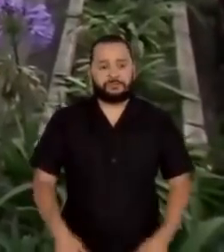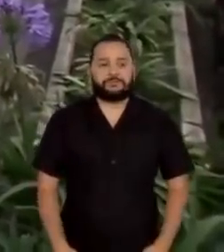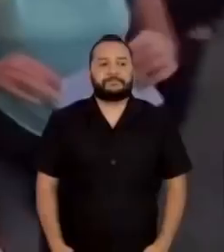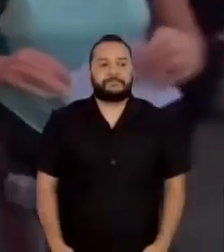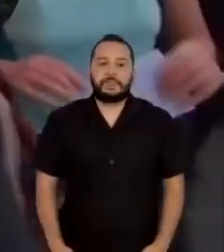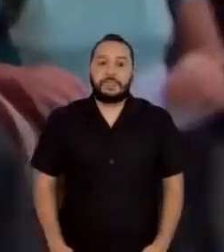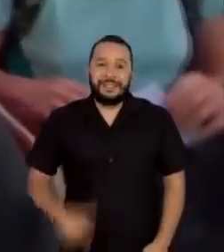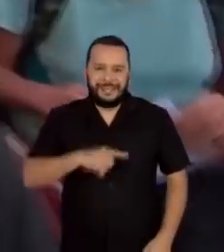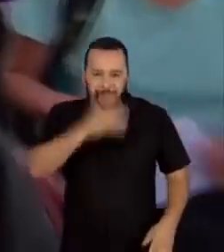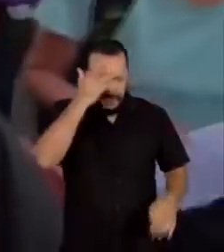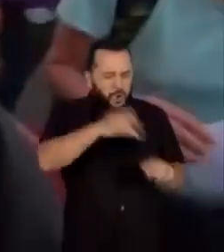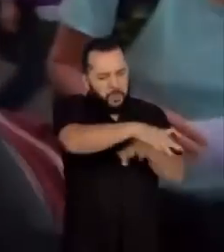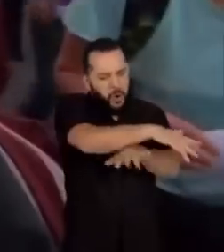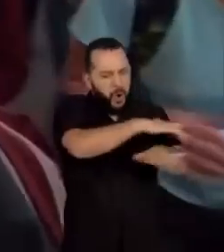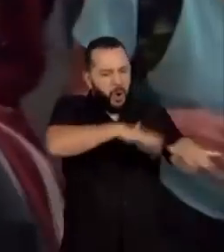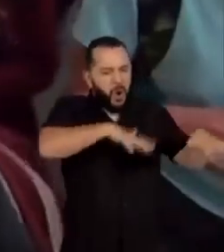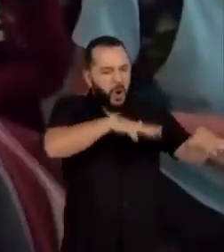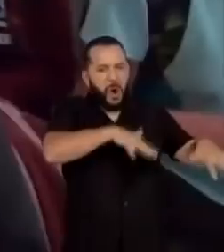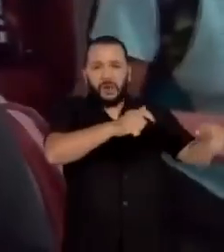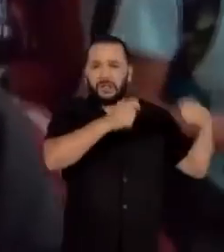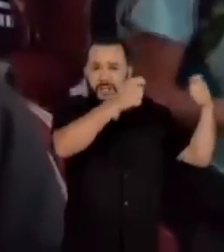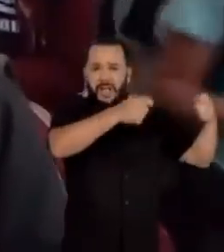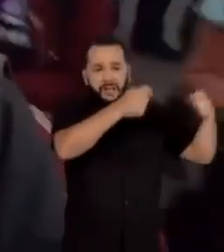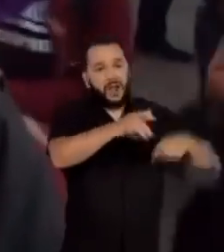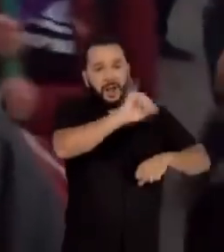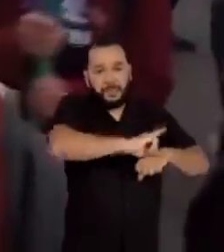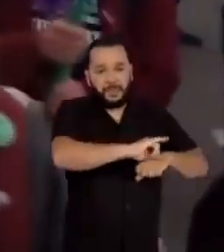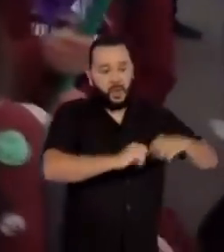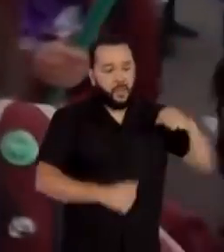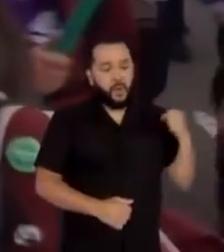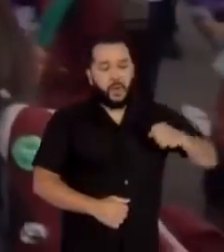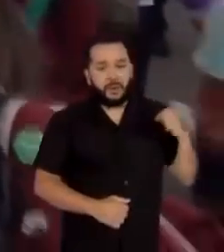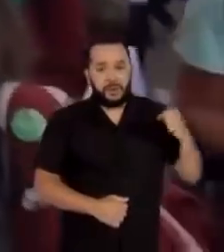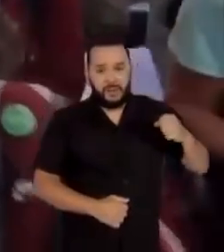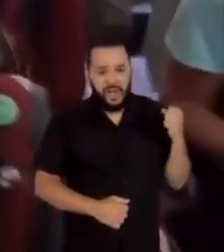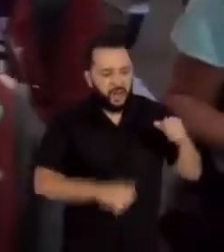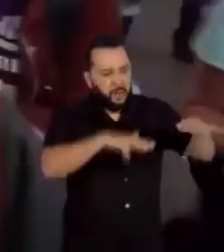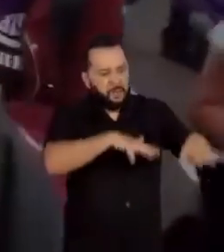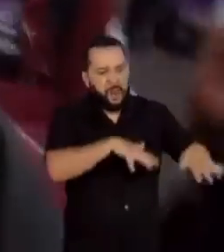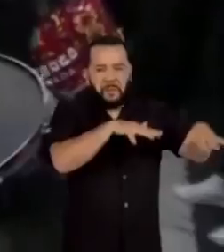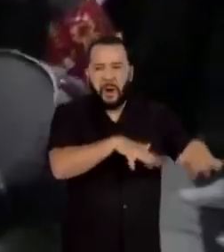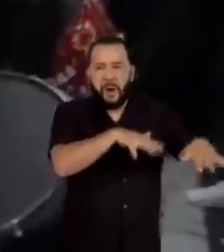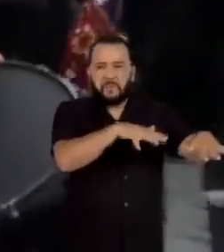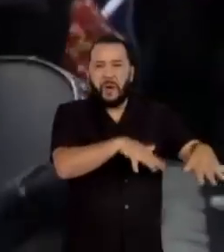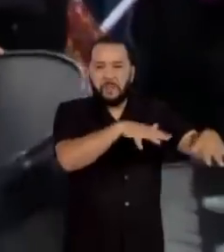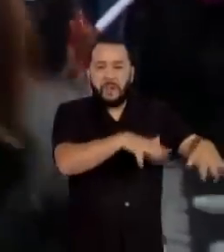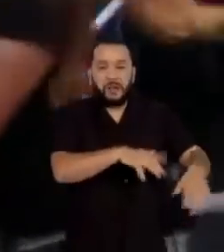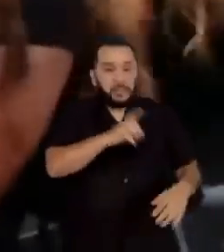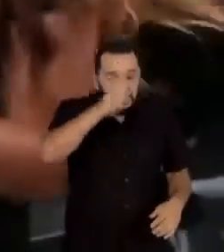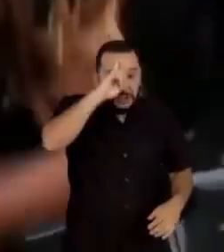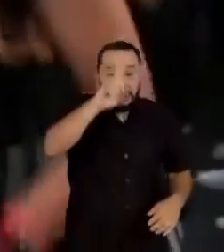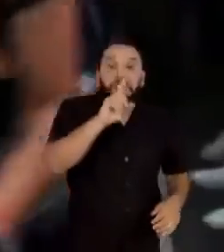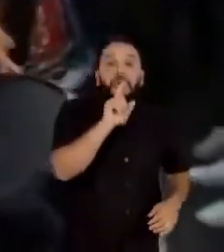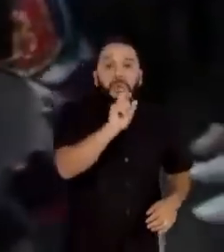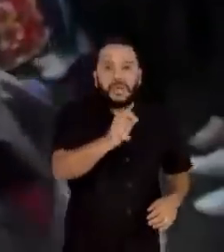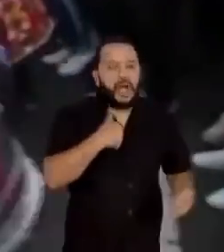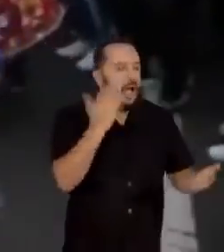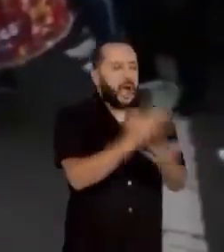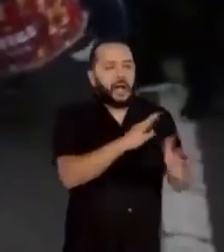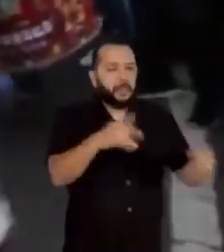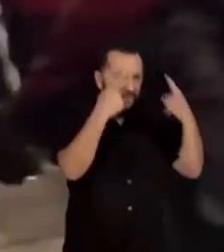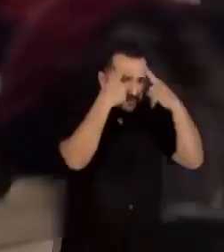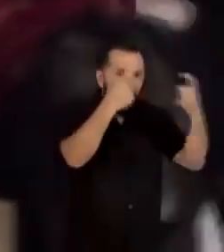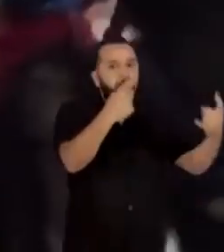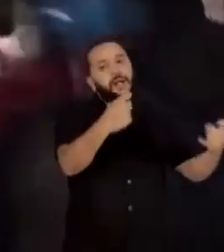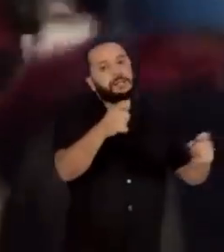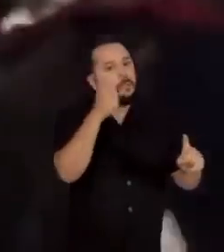Milhares de manifestantes ocuparam as ruas da capital, Bogotá, numa passeata no dia da eliminação da violência contra a